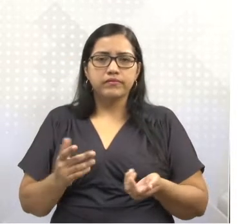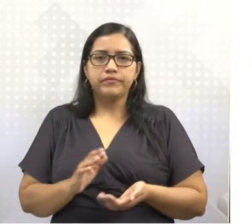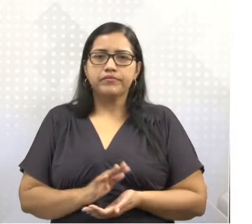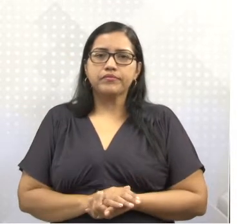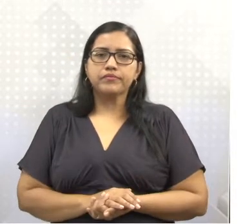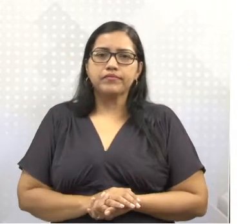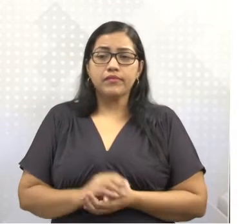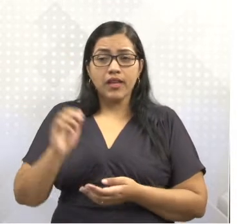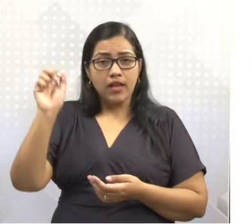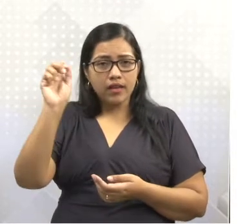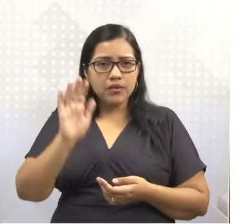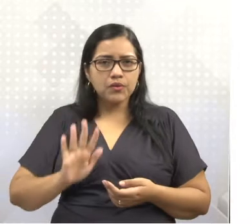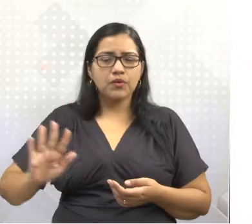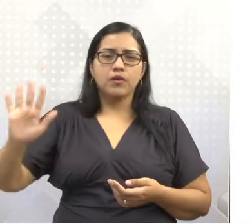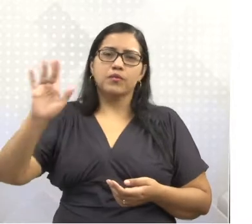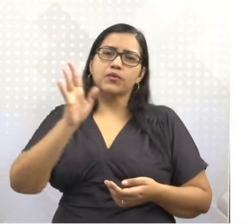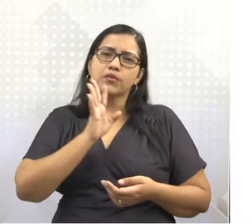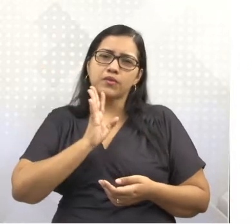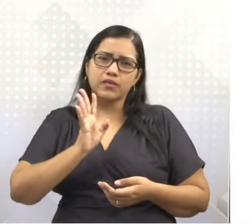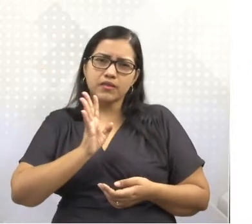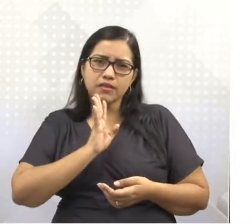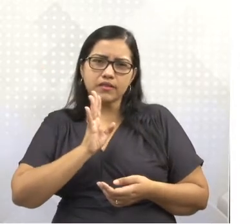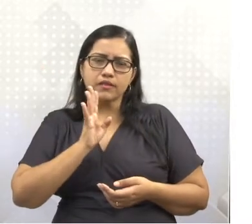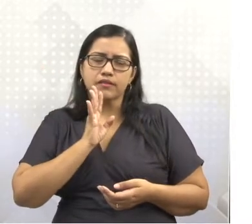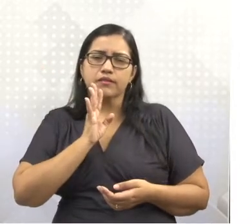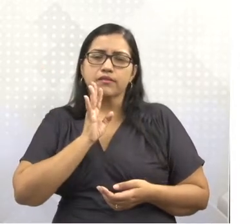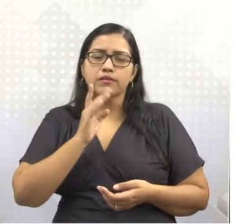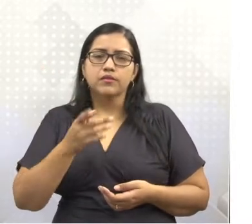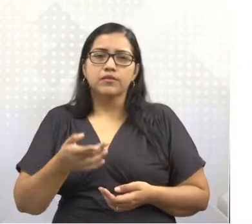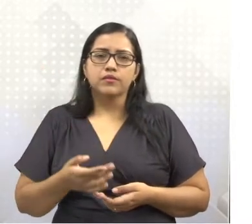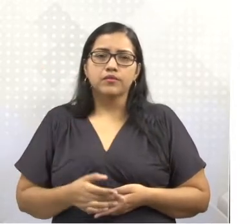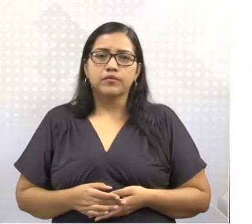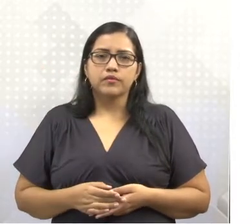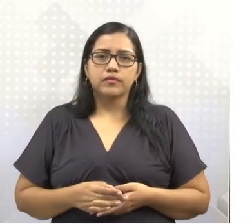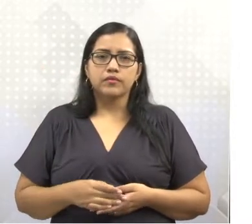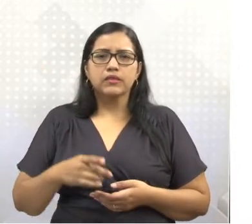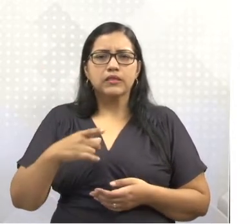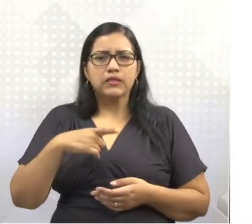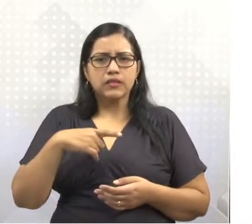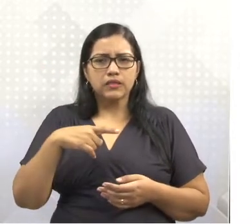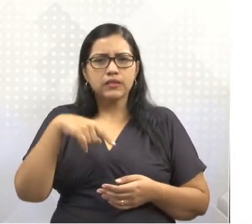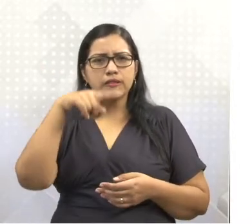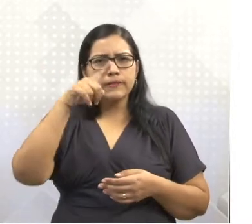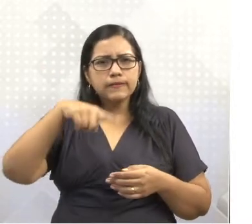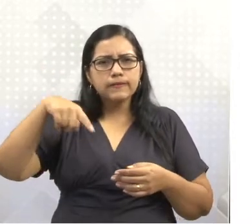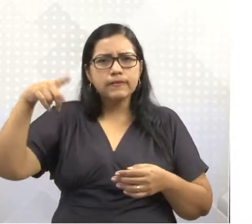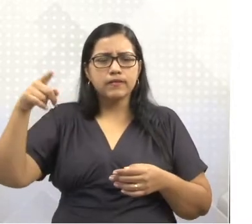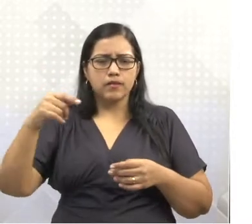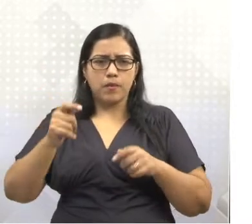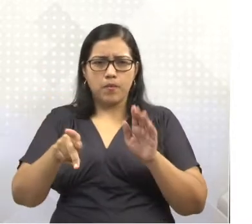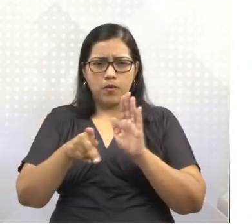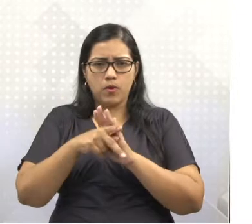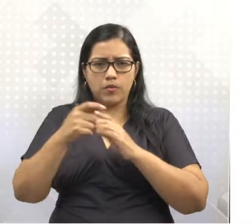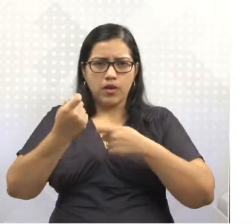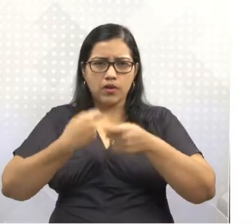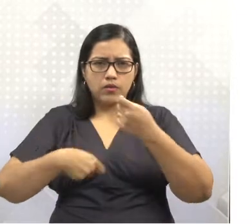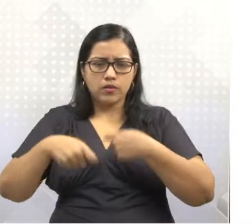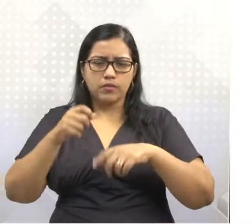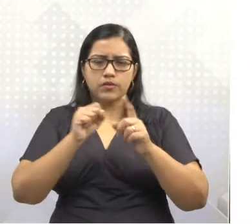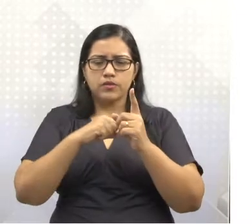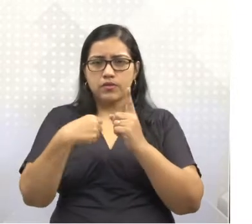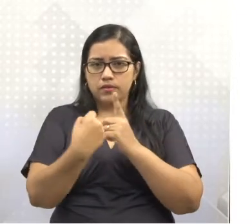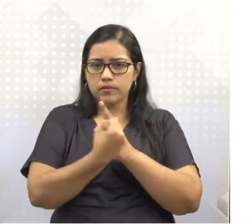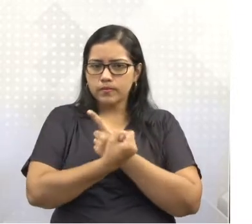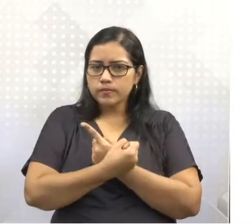A Europa é conhecida muito por seus índices econômicos, sociais, muito